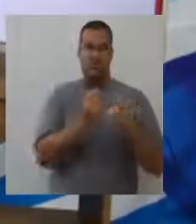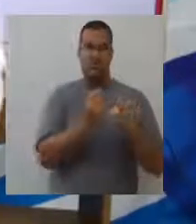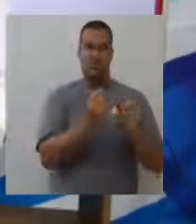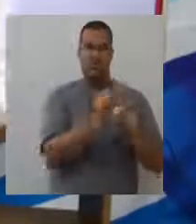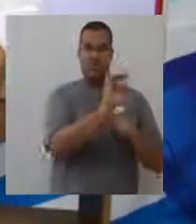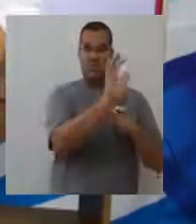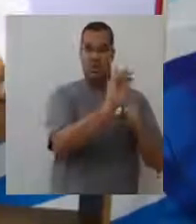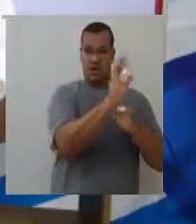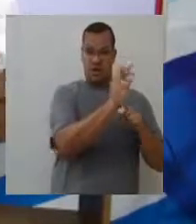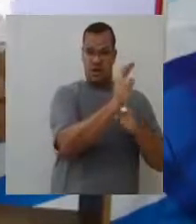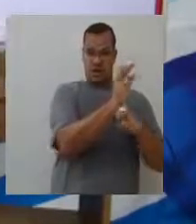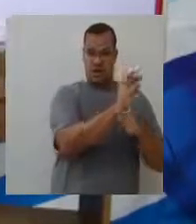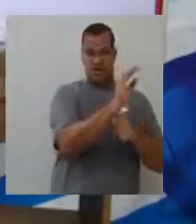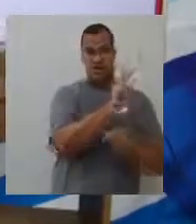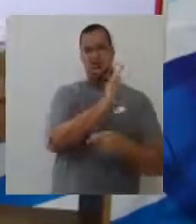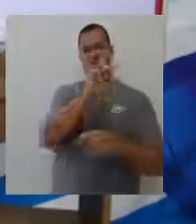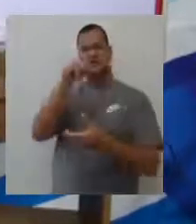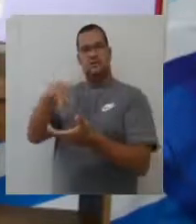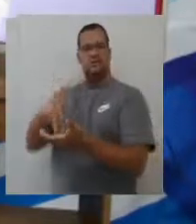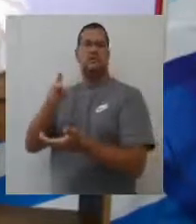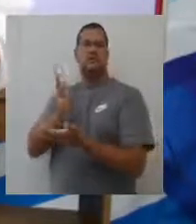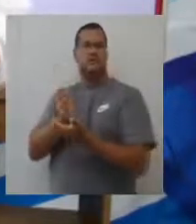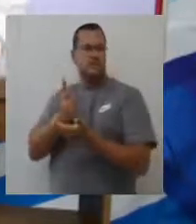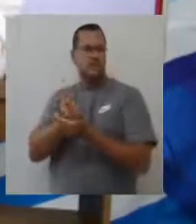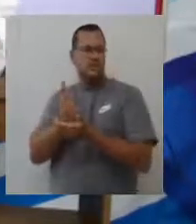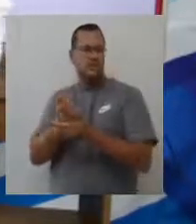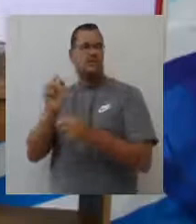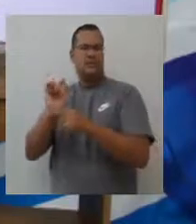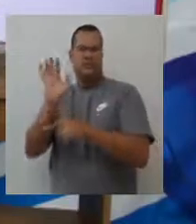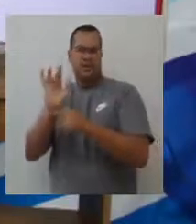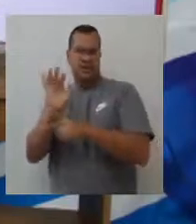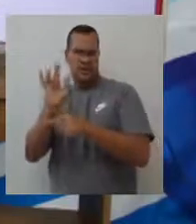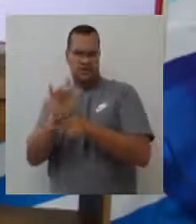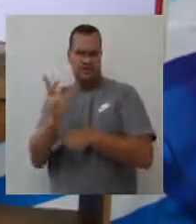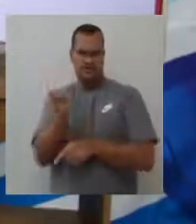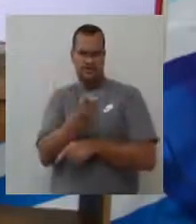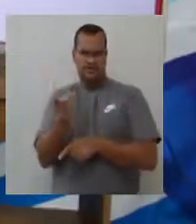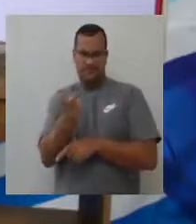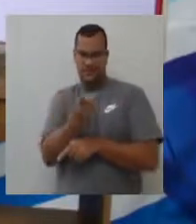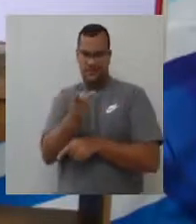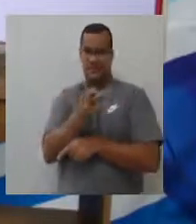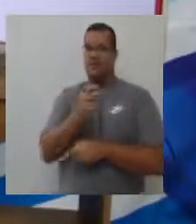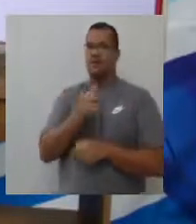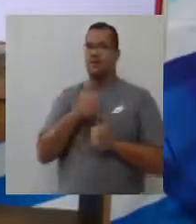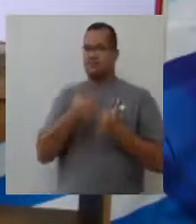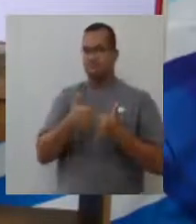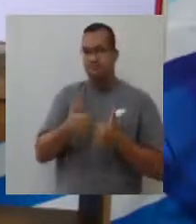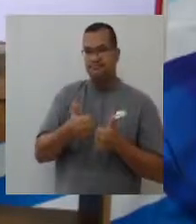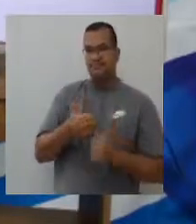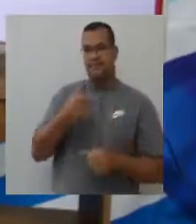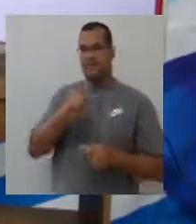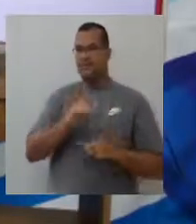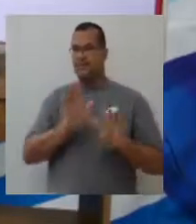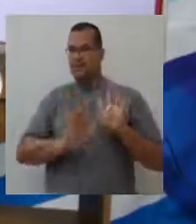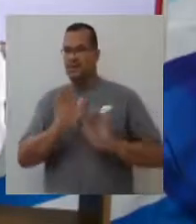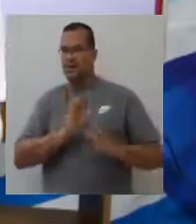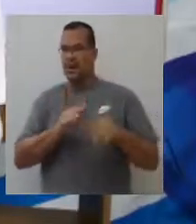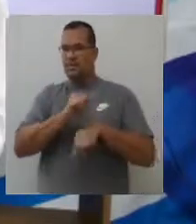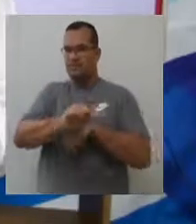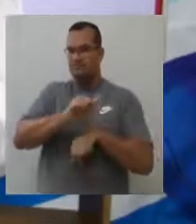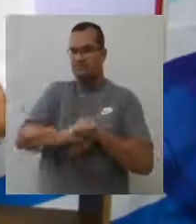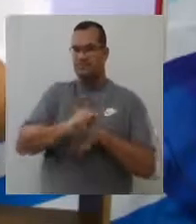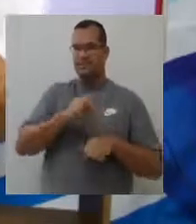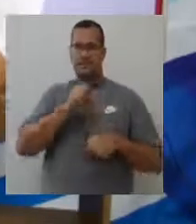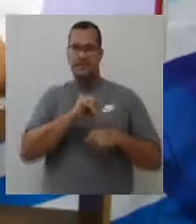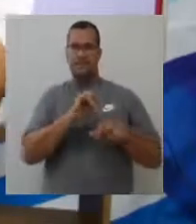o soluto sempre é gás. Muito cuidado nessa casca de banana para você não pisar. Se a solução é